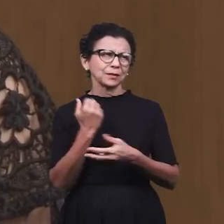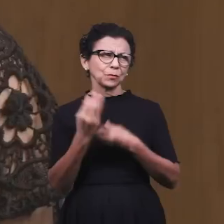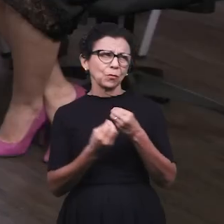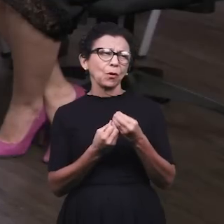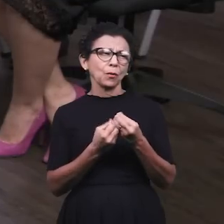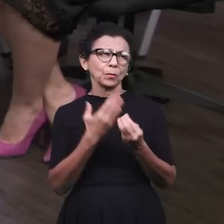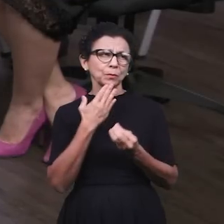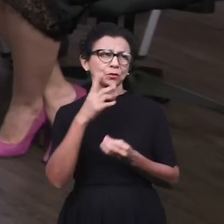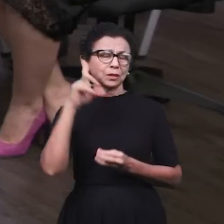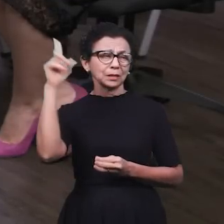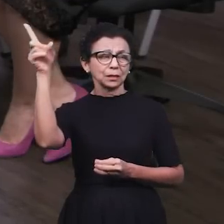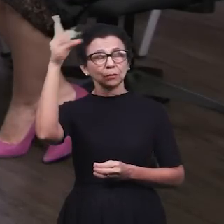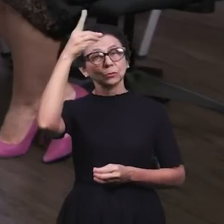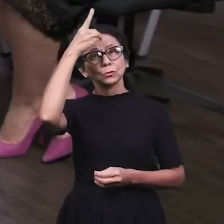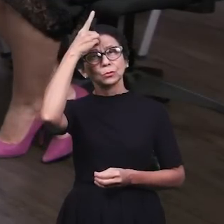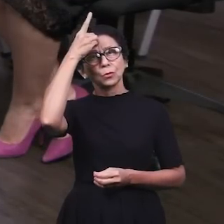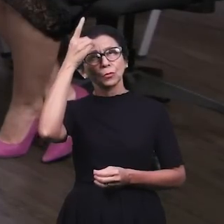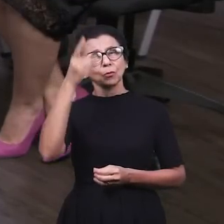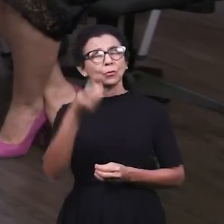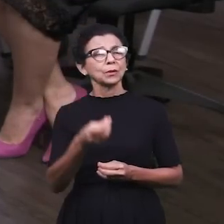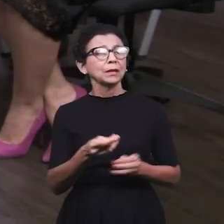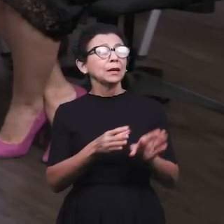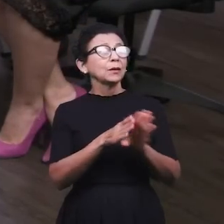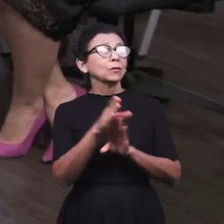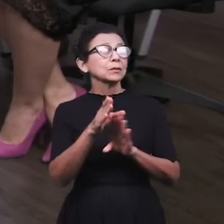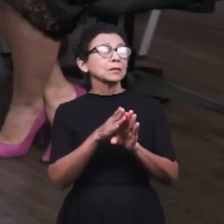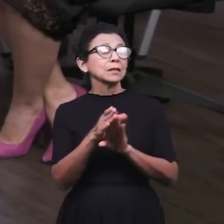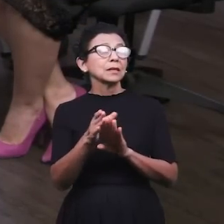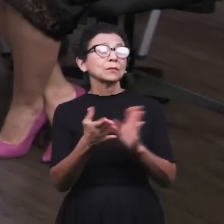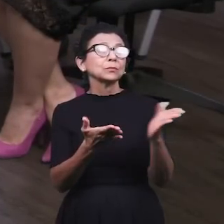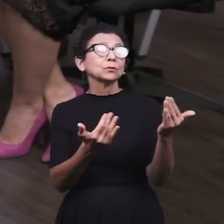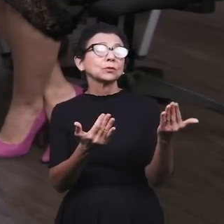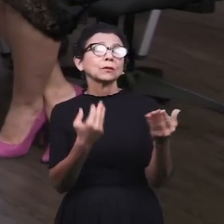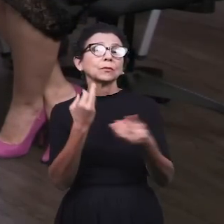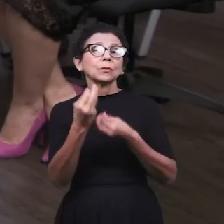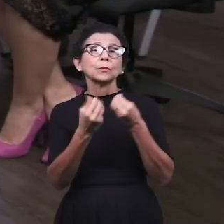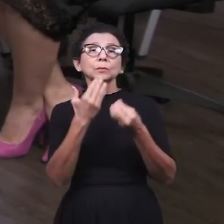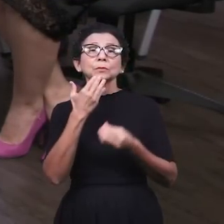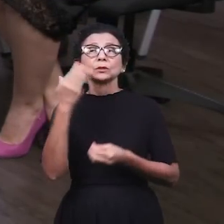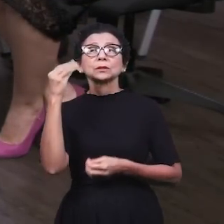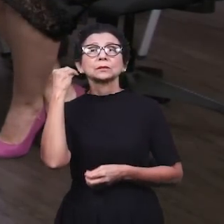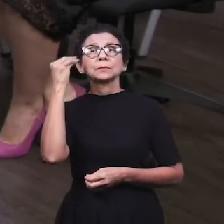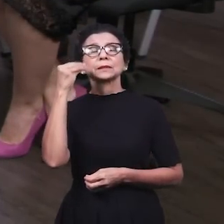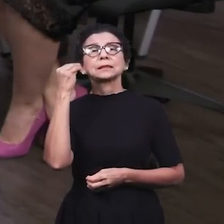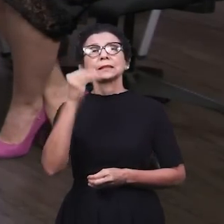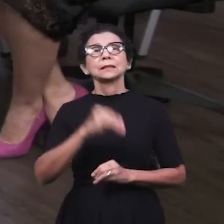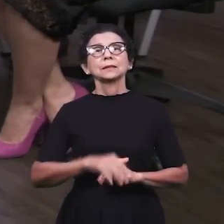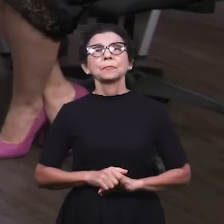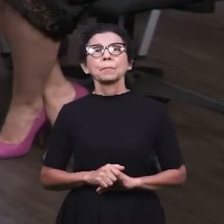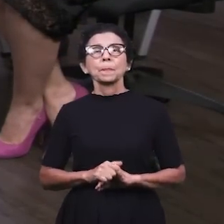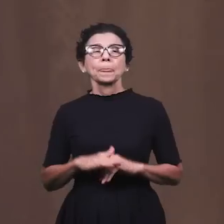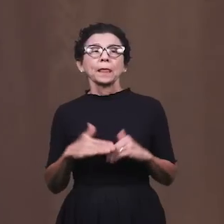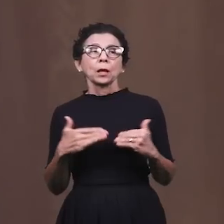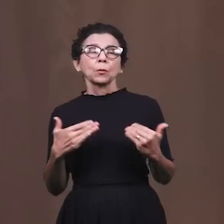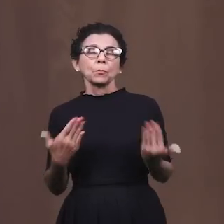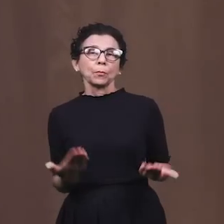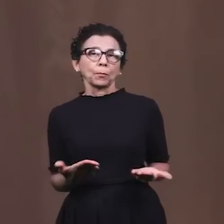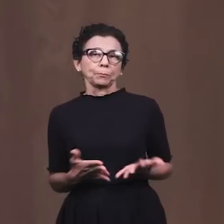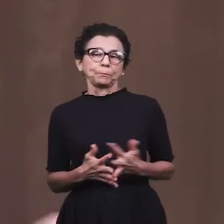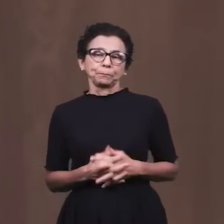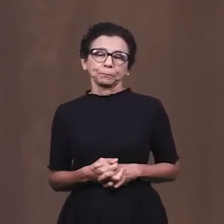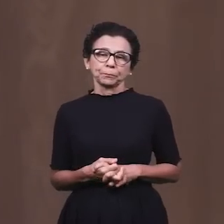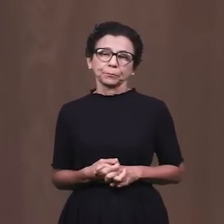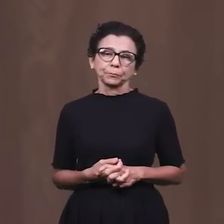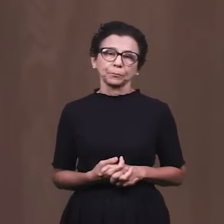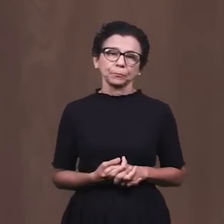né? Então, qual é o conselho do senhor para os jovens hoje de como buscar essa experiência? Eu diria que, em